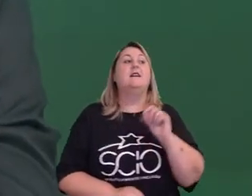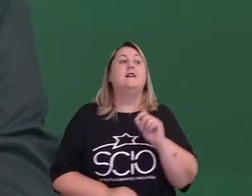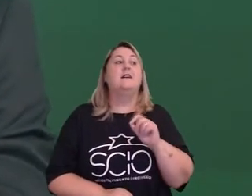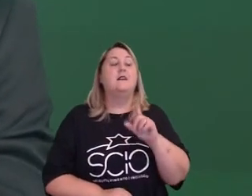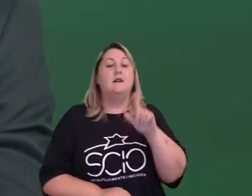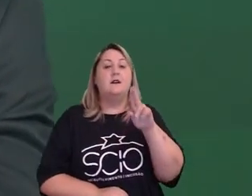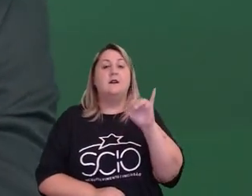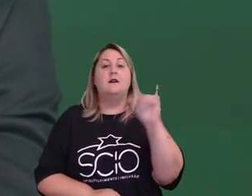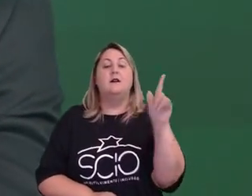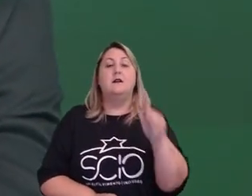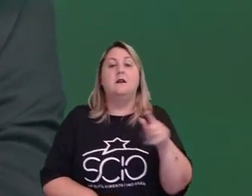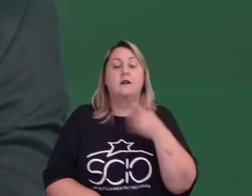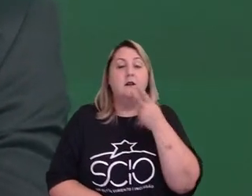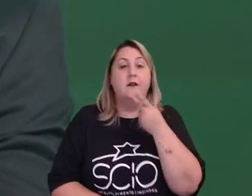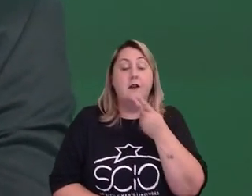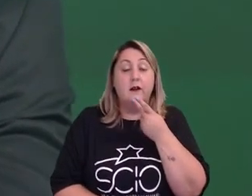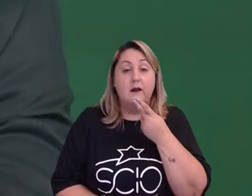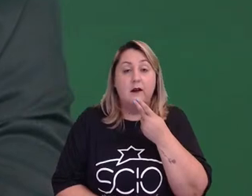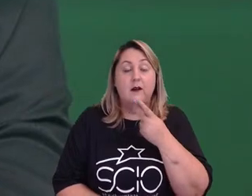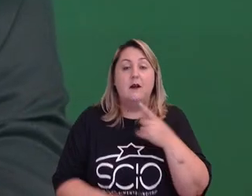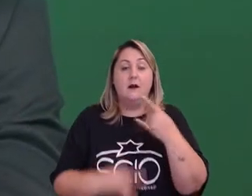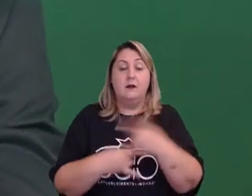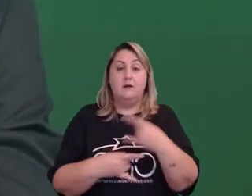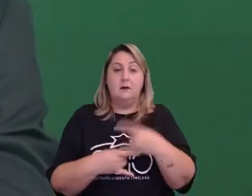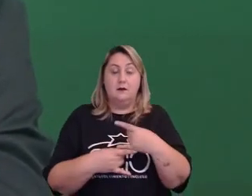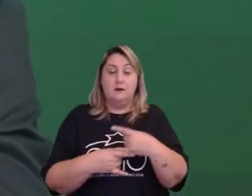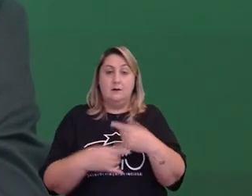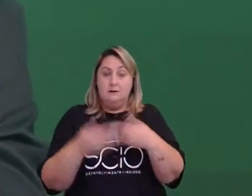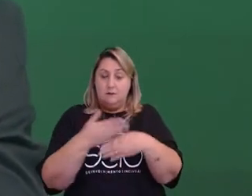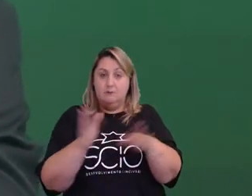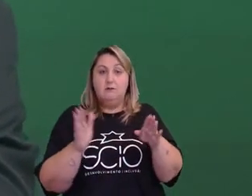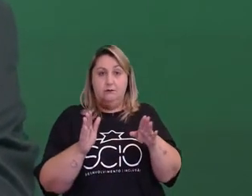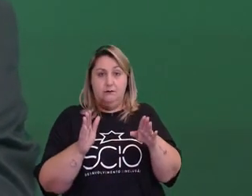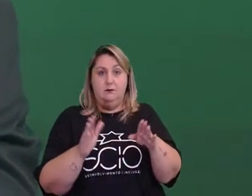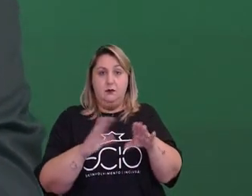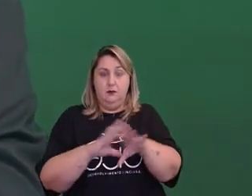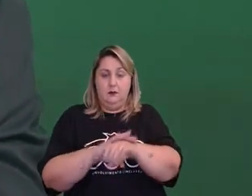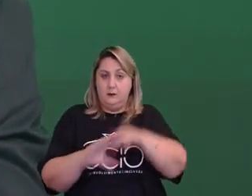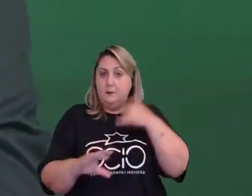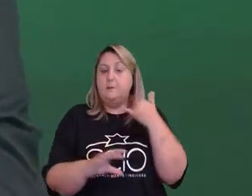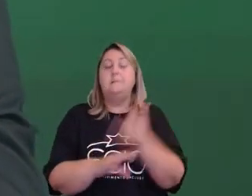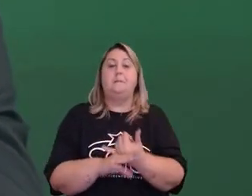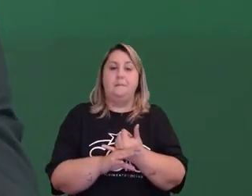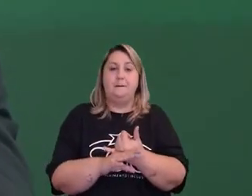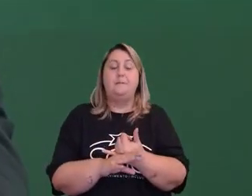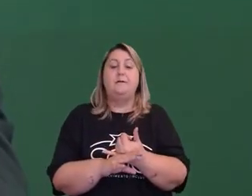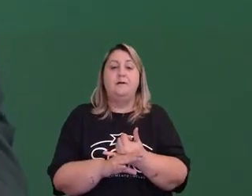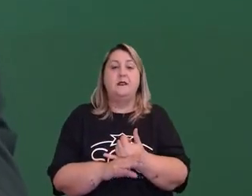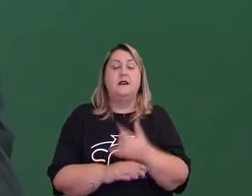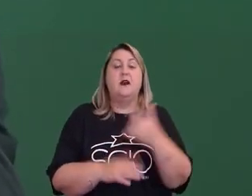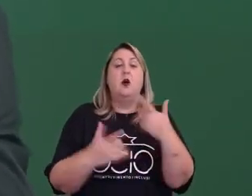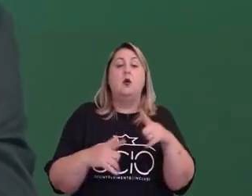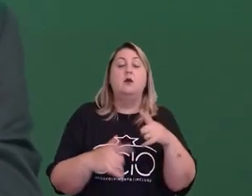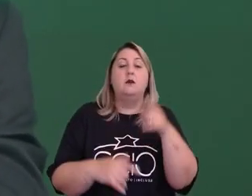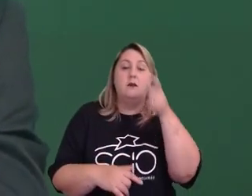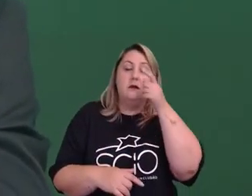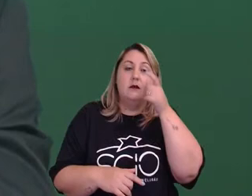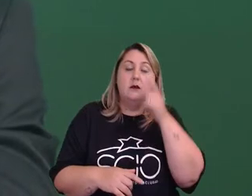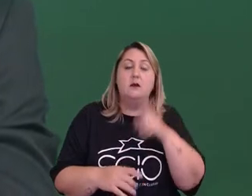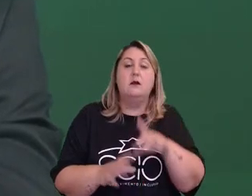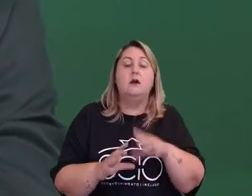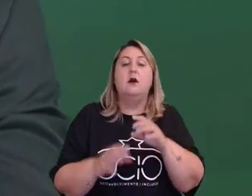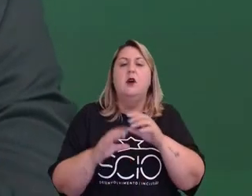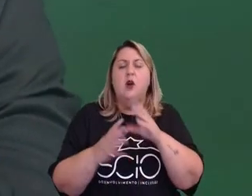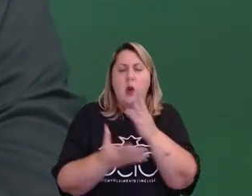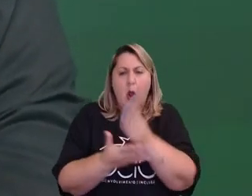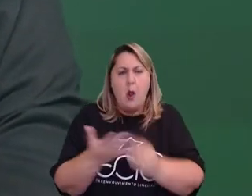Luiz disse, essa live vai ficar aberta lá no meu canal do YouTube, aonde você está assistindo agora. Manda o link